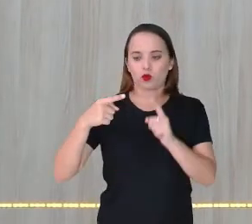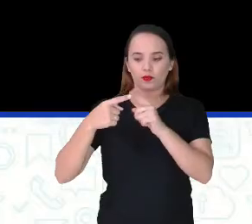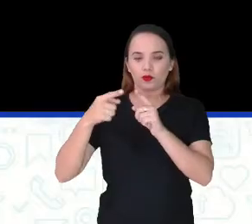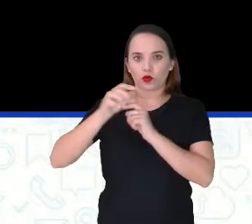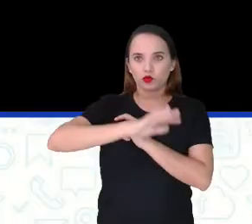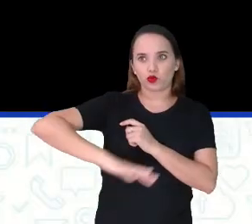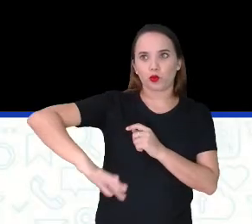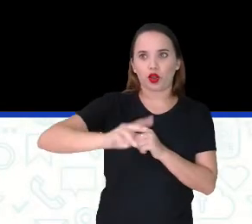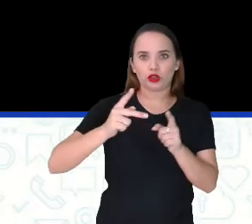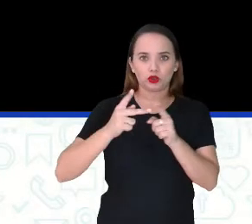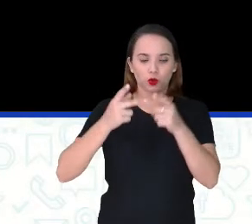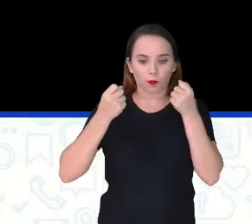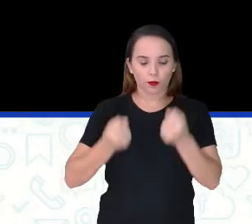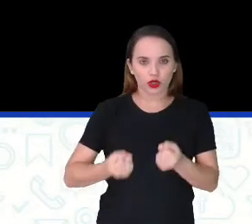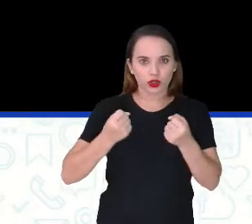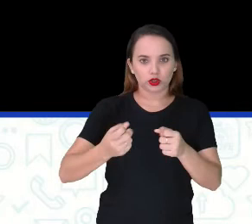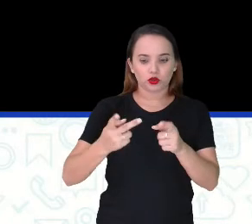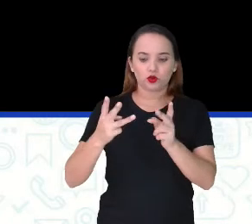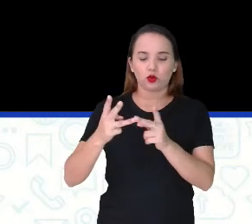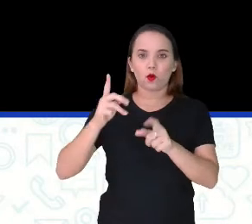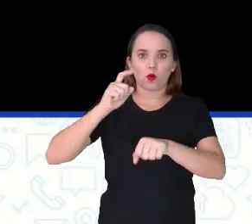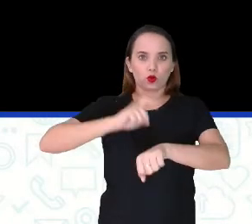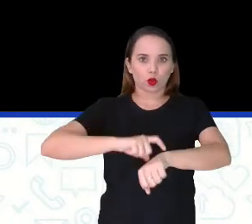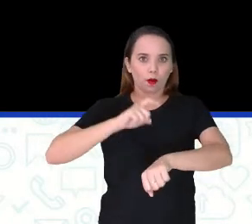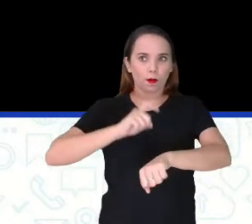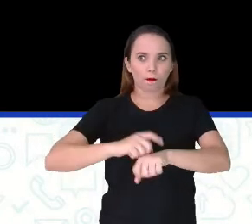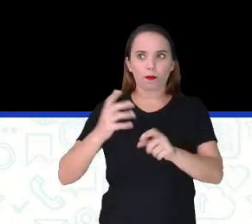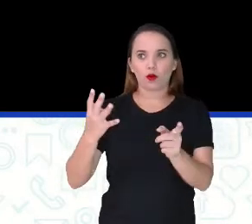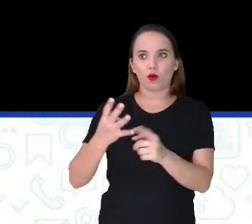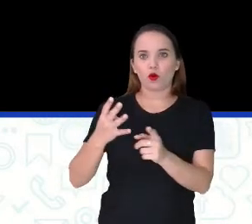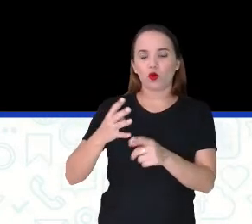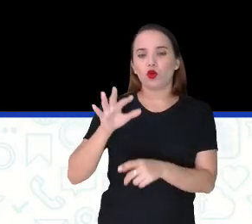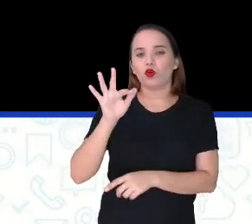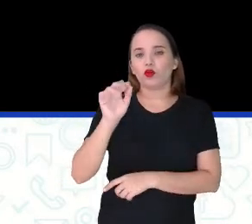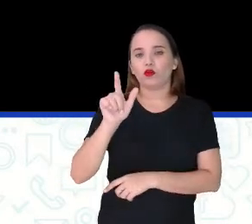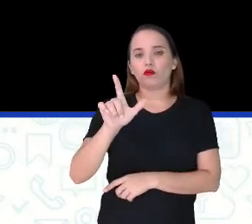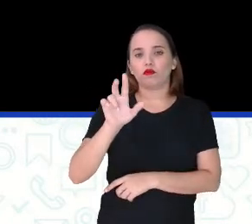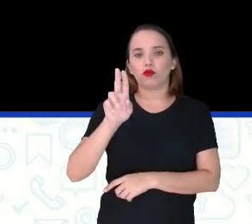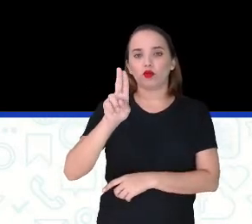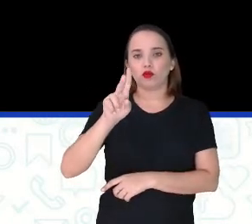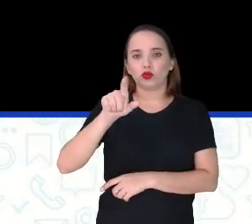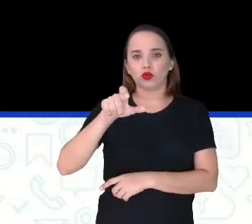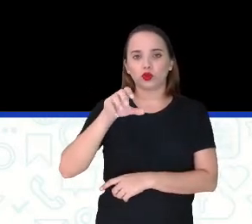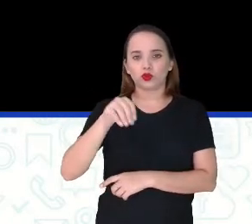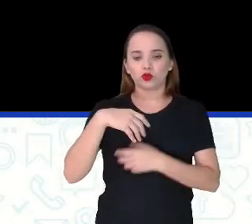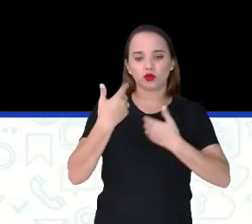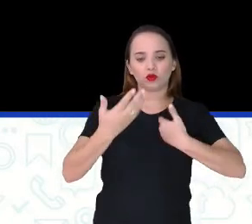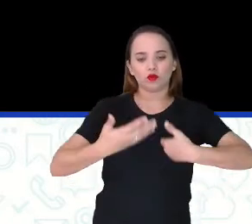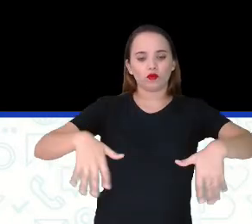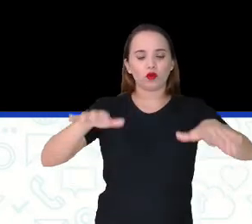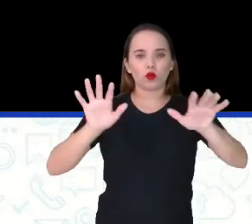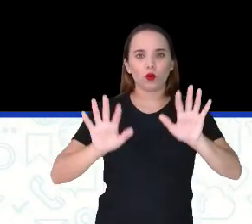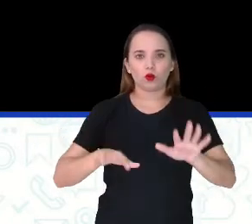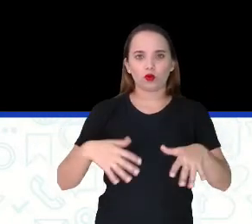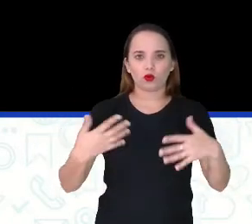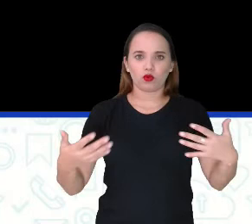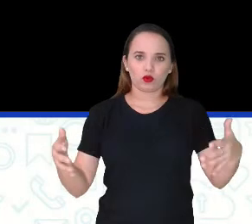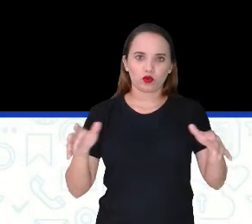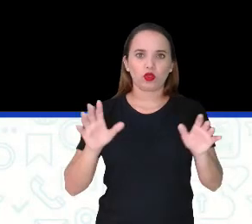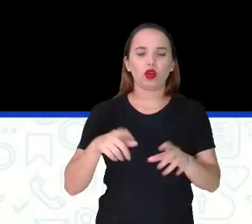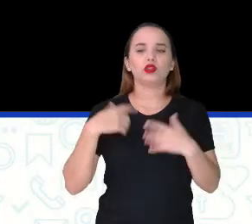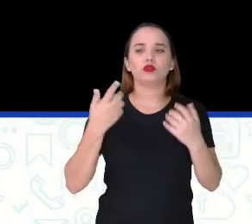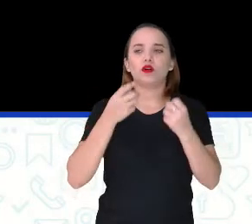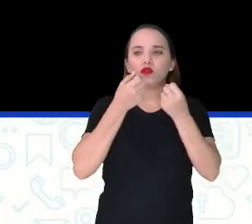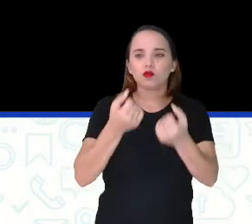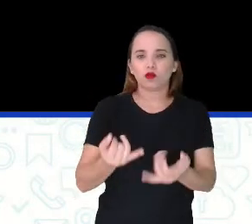o peso, o tempo e o fluxo. E aí a gente vai falar, lógico, mais detalhadamente sobre cada um, né?